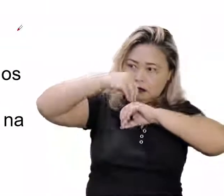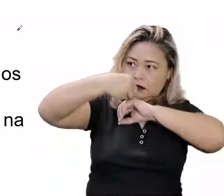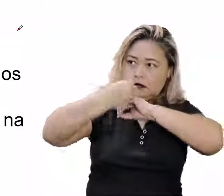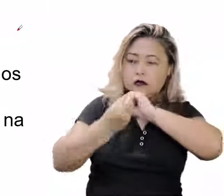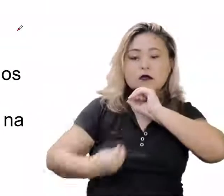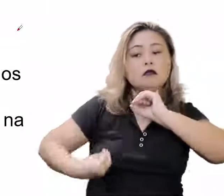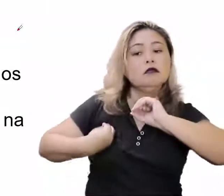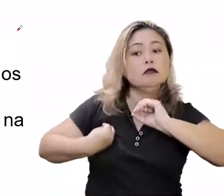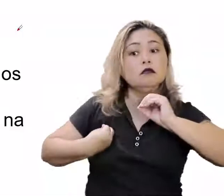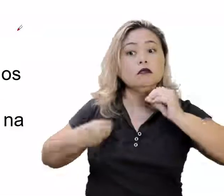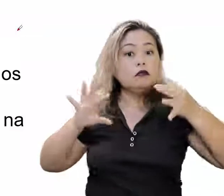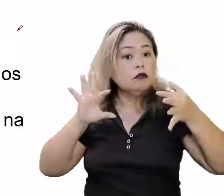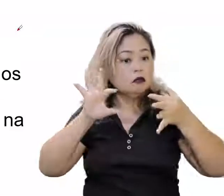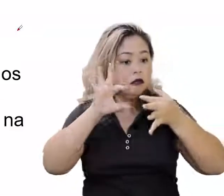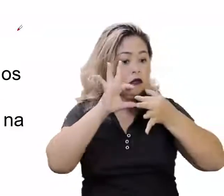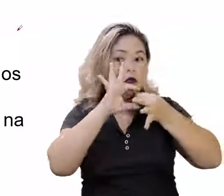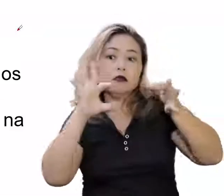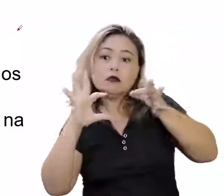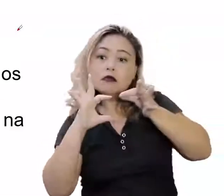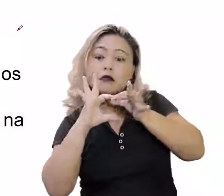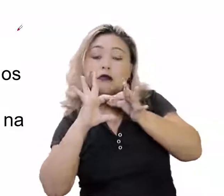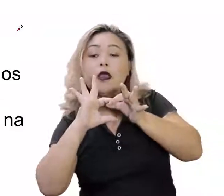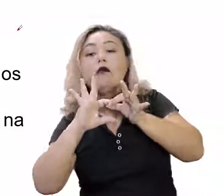vivos dependem uns dos outros para